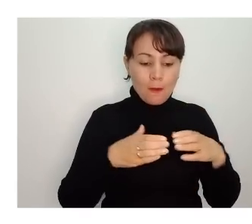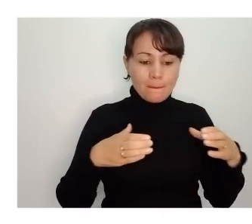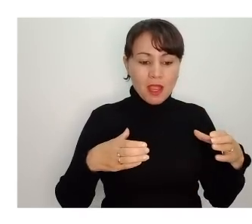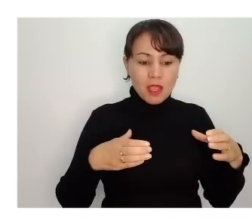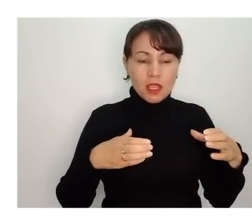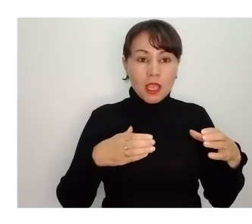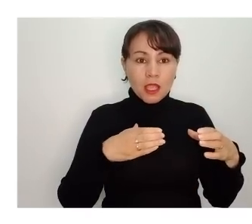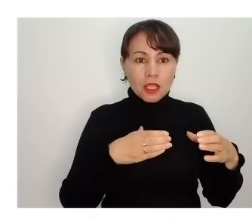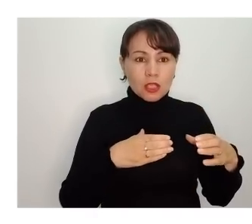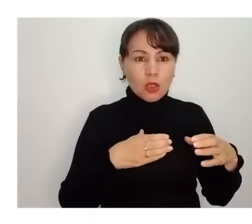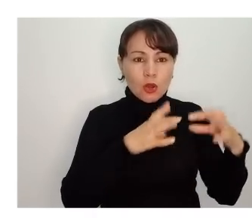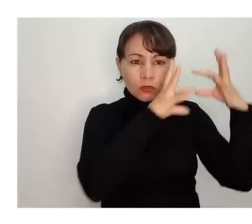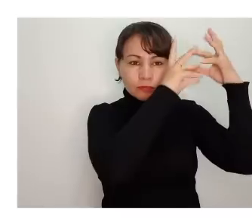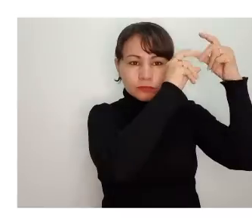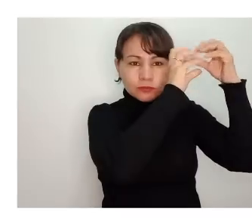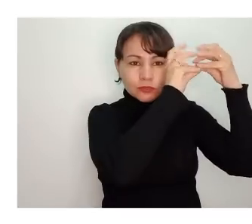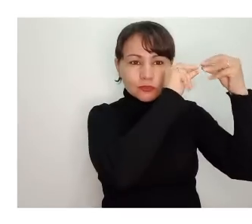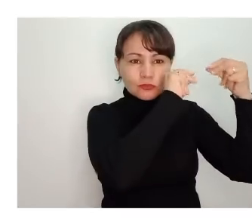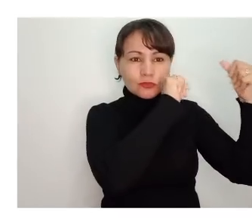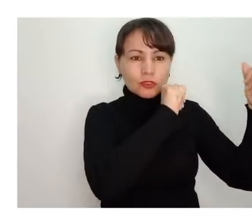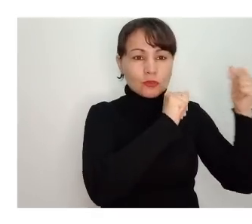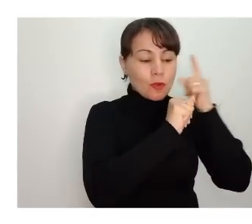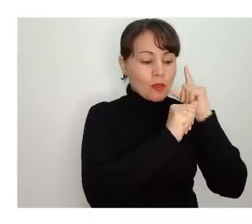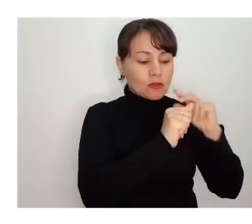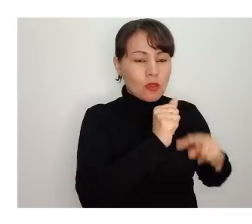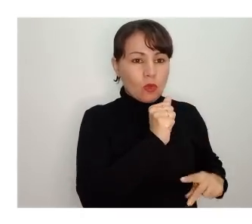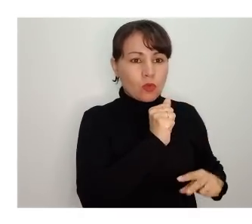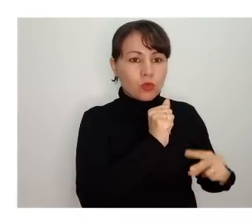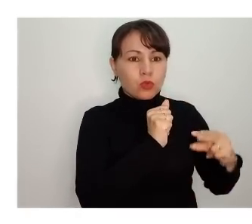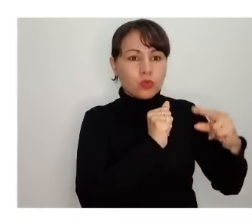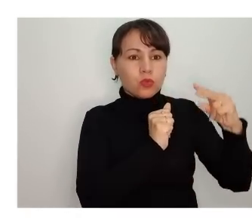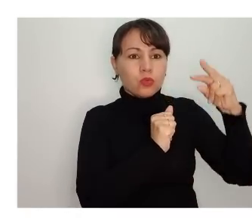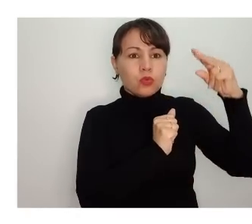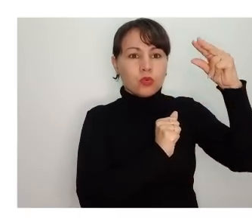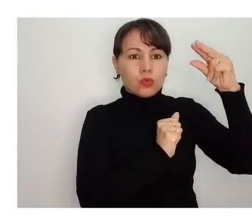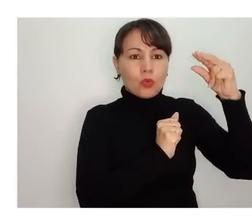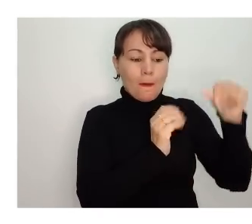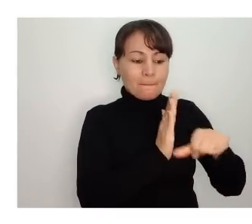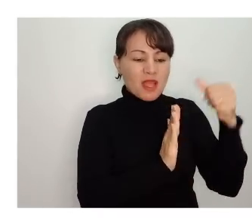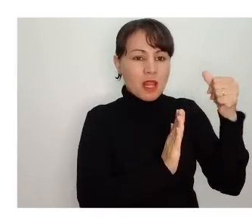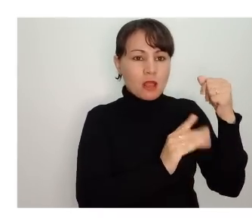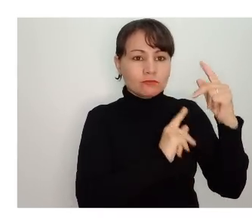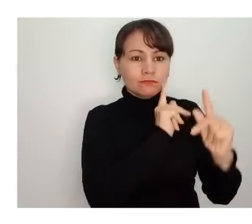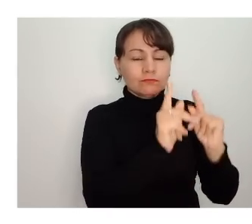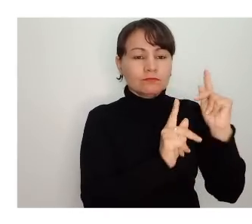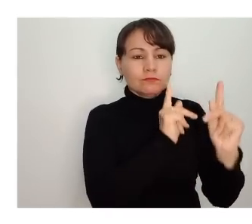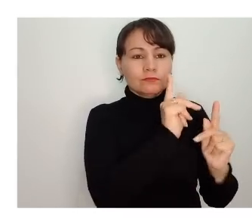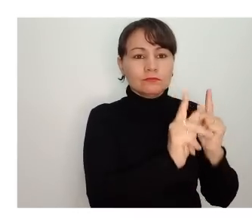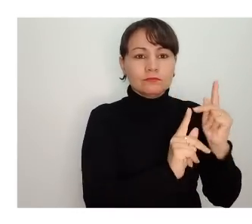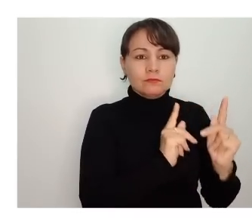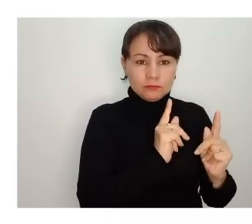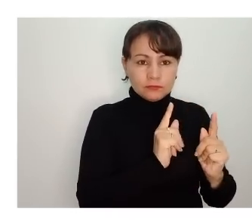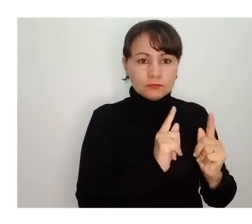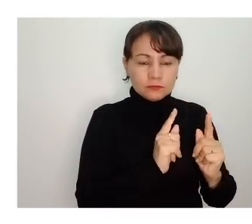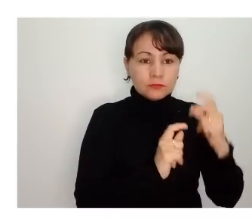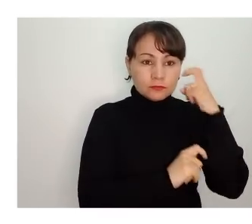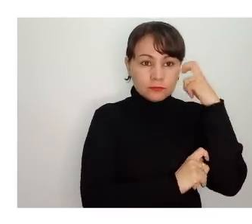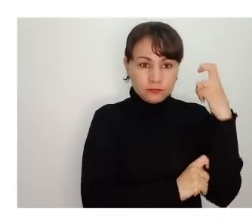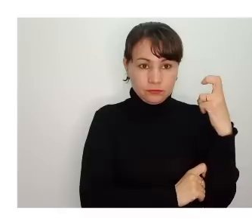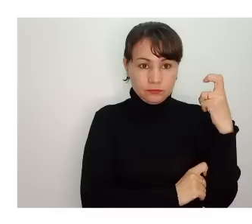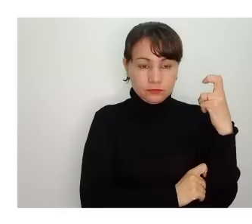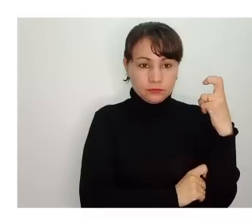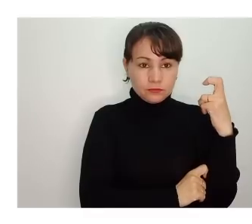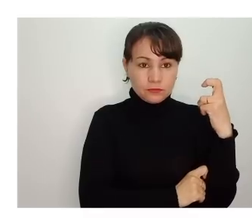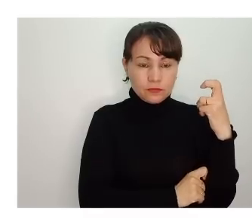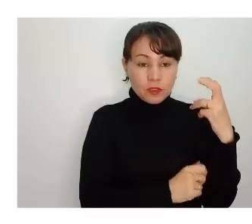uma maior plasticidade e poder subir degraus, para ter o melhor processamento do meu coeficiente de